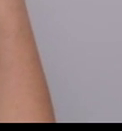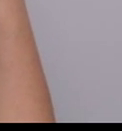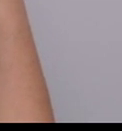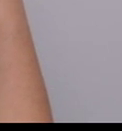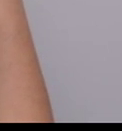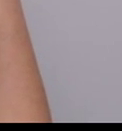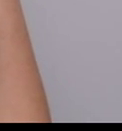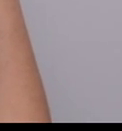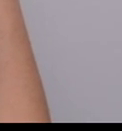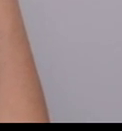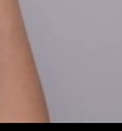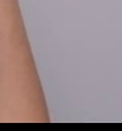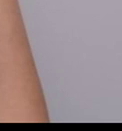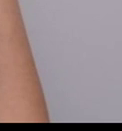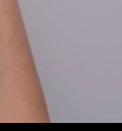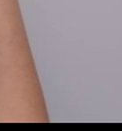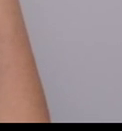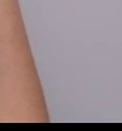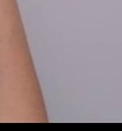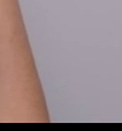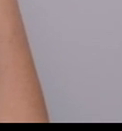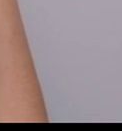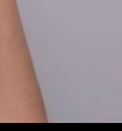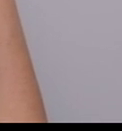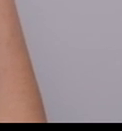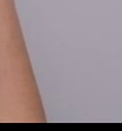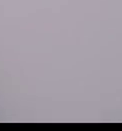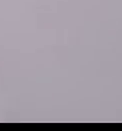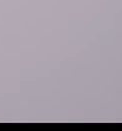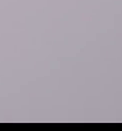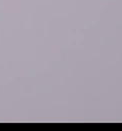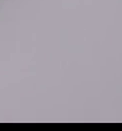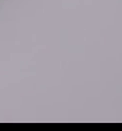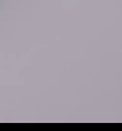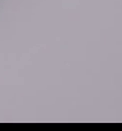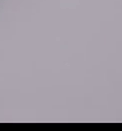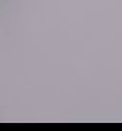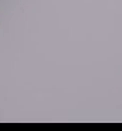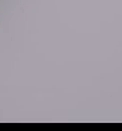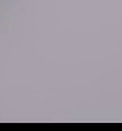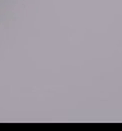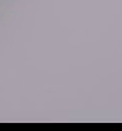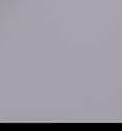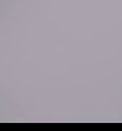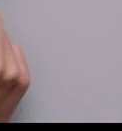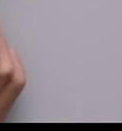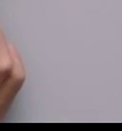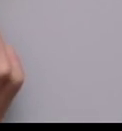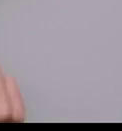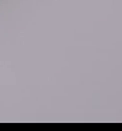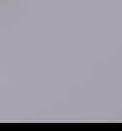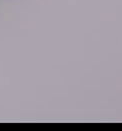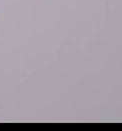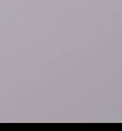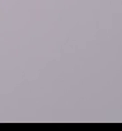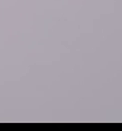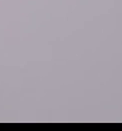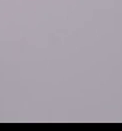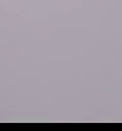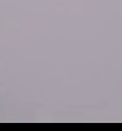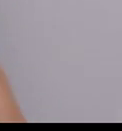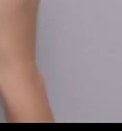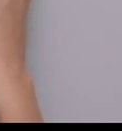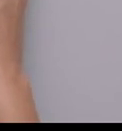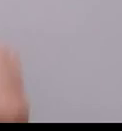as atividades que garantem o bem-estar dos seus habitantes. Pronto, agora é só escolher seus candidatos. Quanto mais você participa da